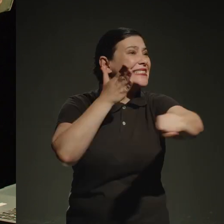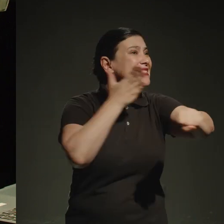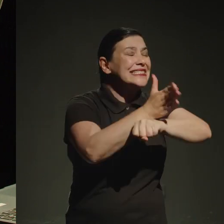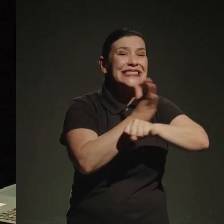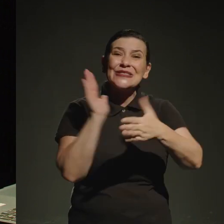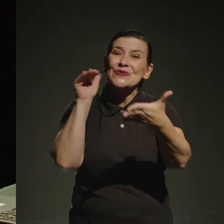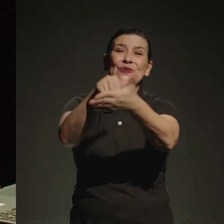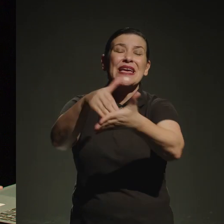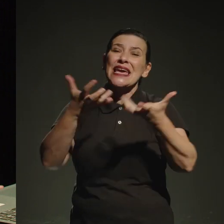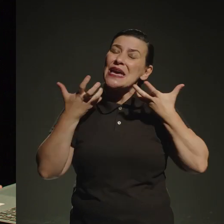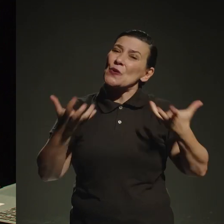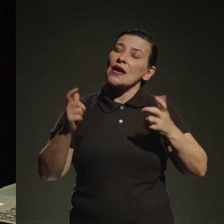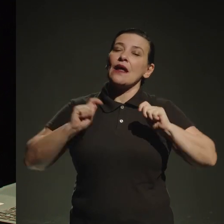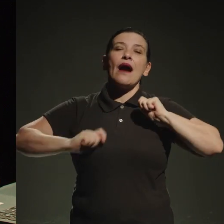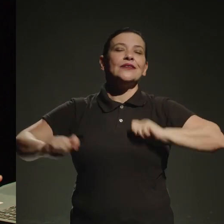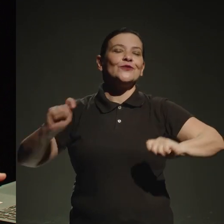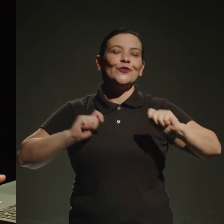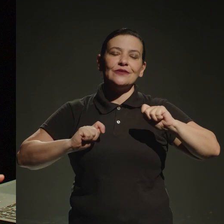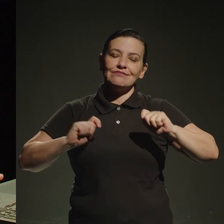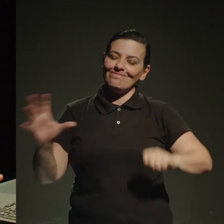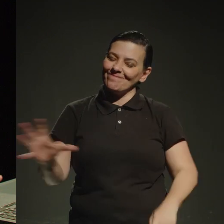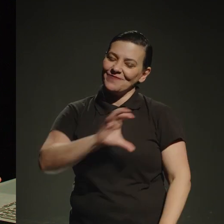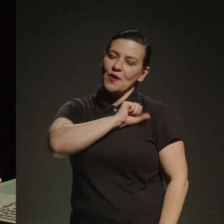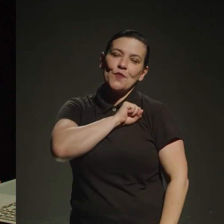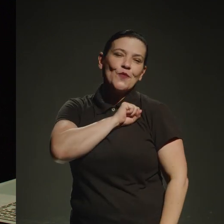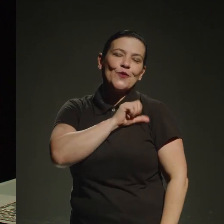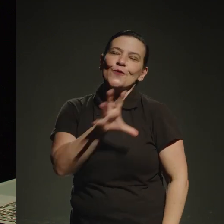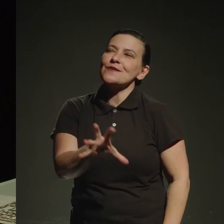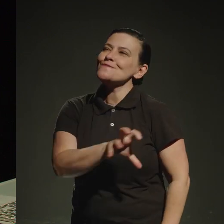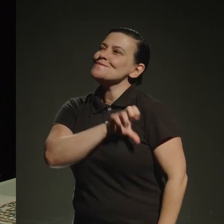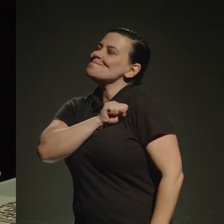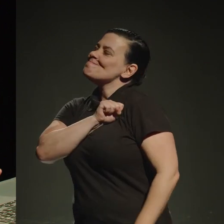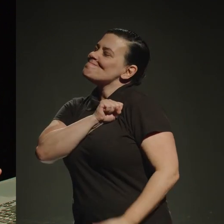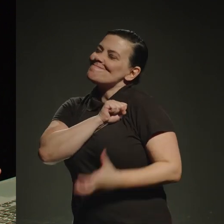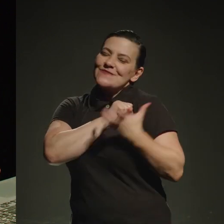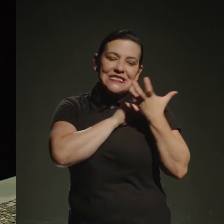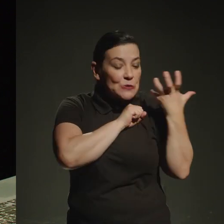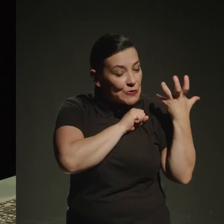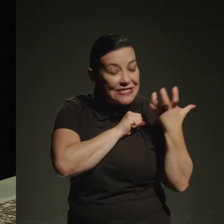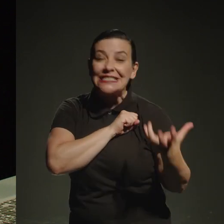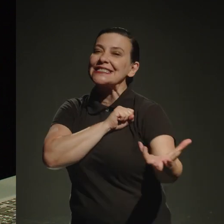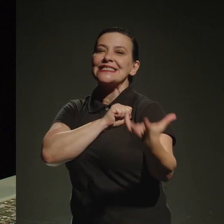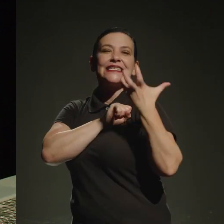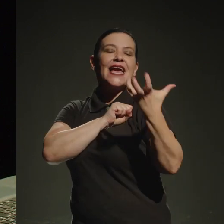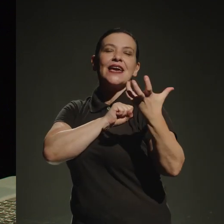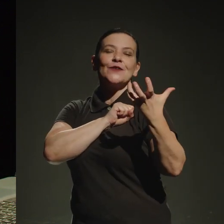saída. Onde fica a saída? Eu preciso encontrar a saída. A dor. Ah, o